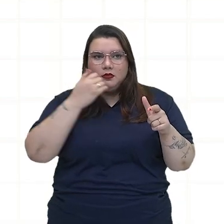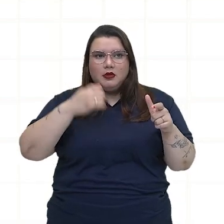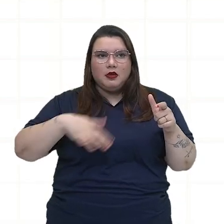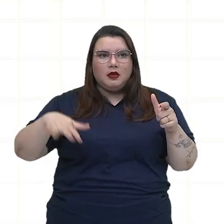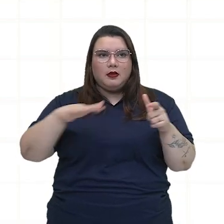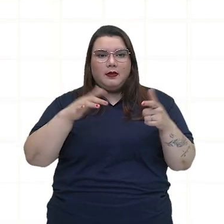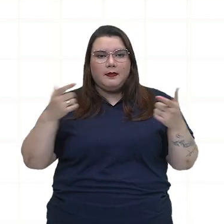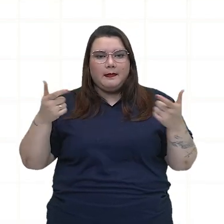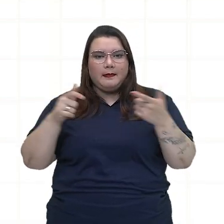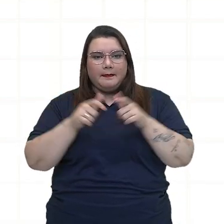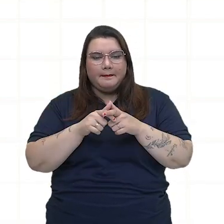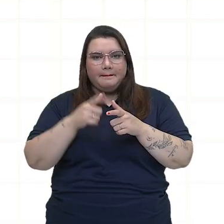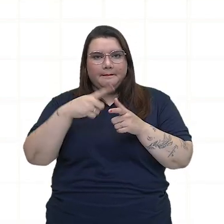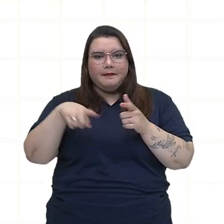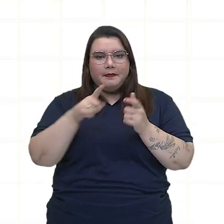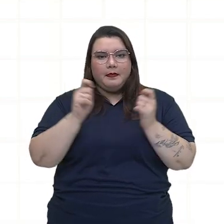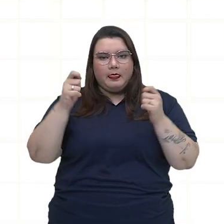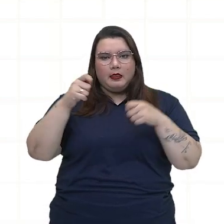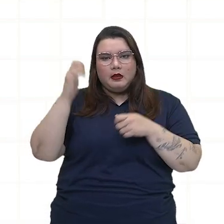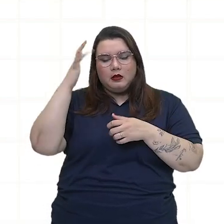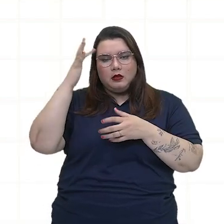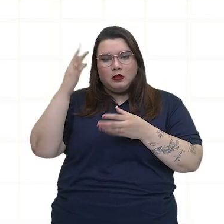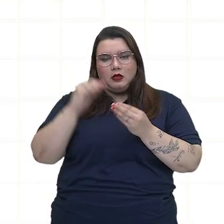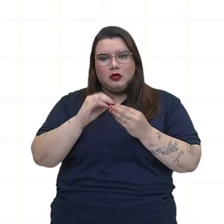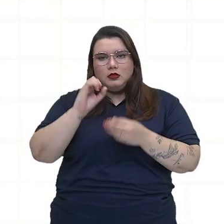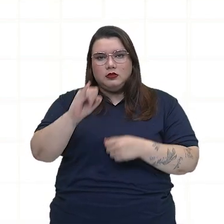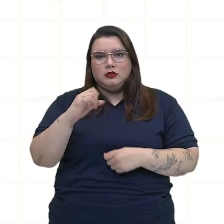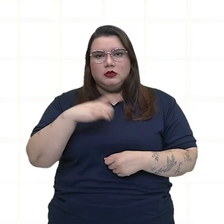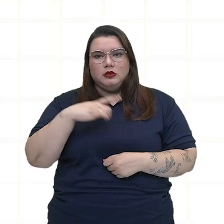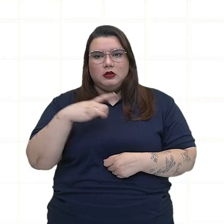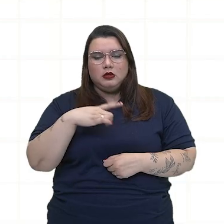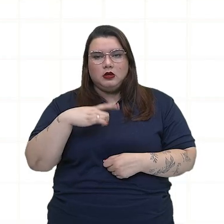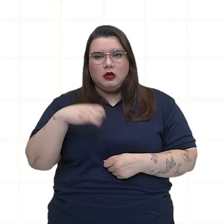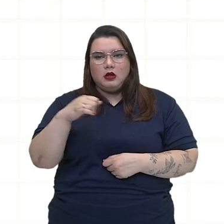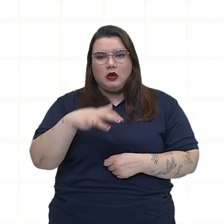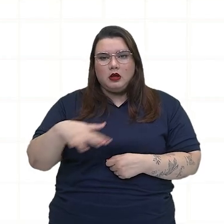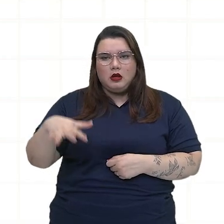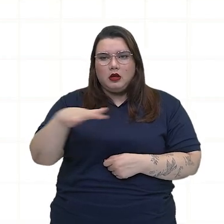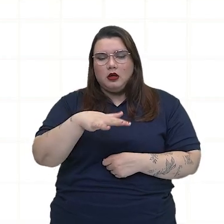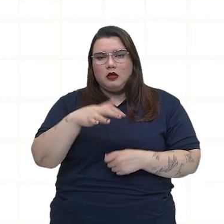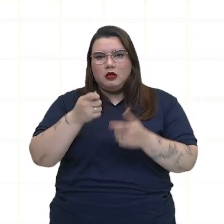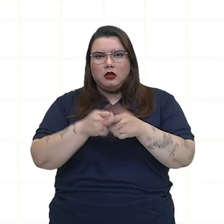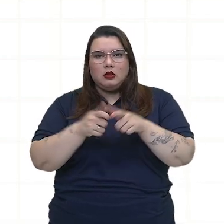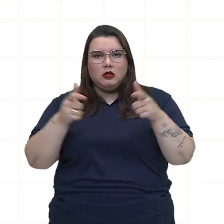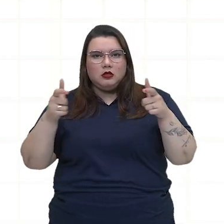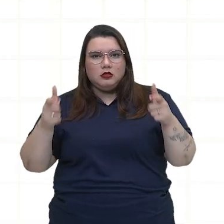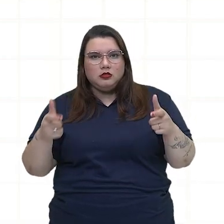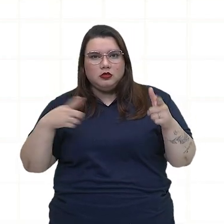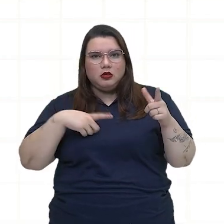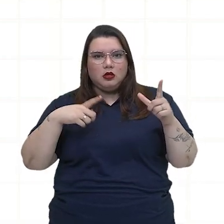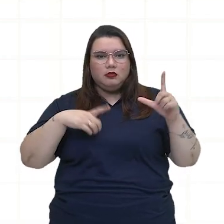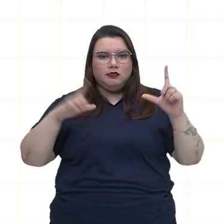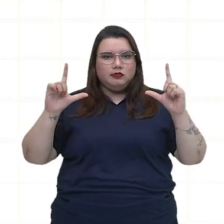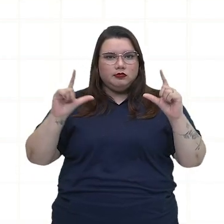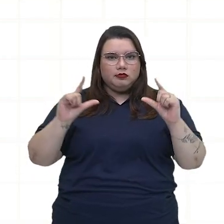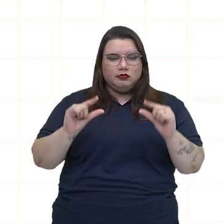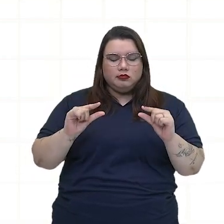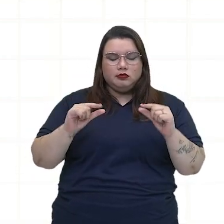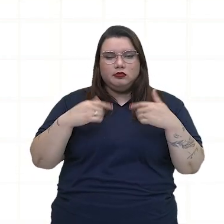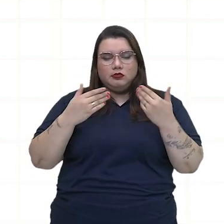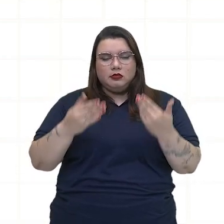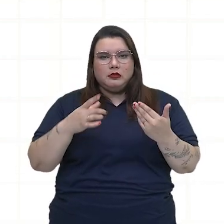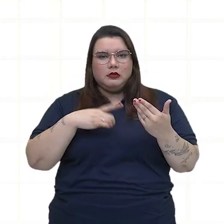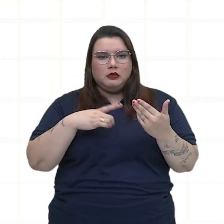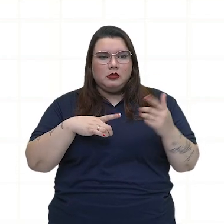perdão. E aí vocês conseguem entender que quando eu tenho uma grande área que foi, então, reduzida, eu